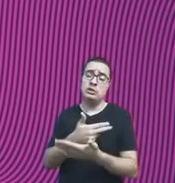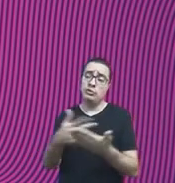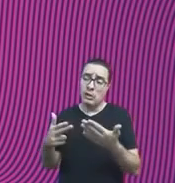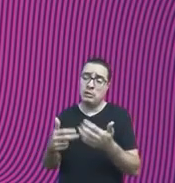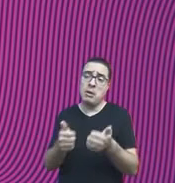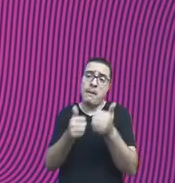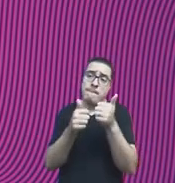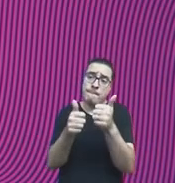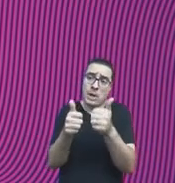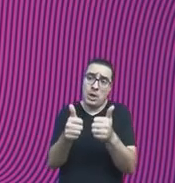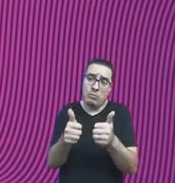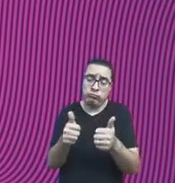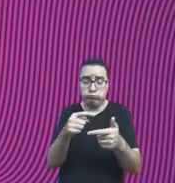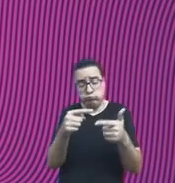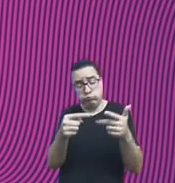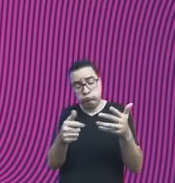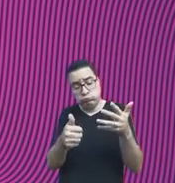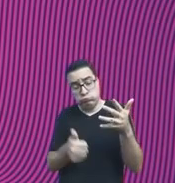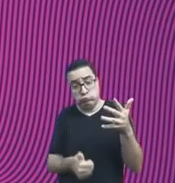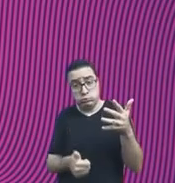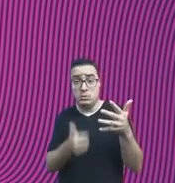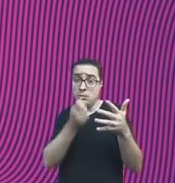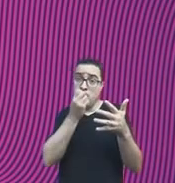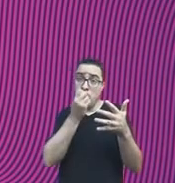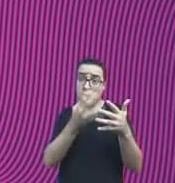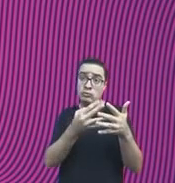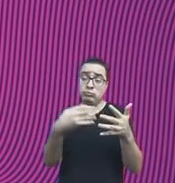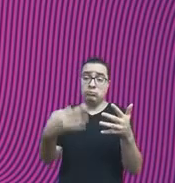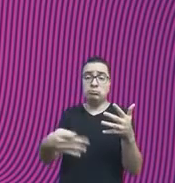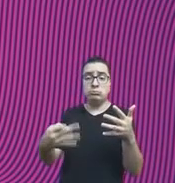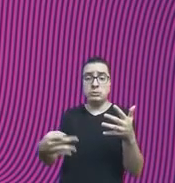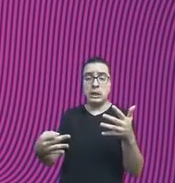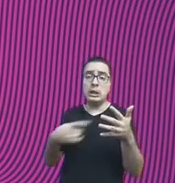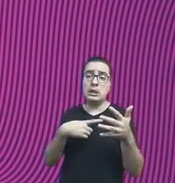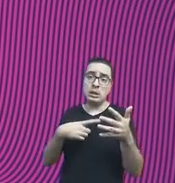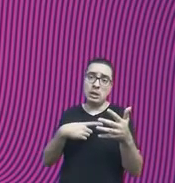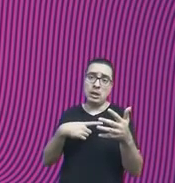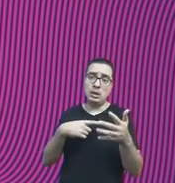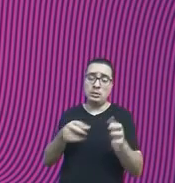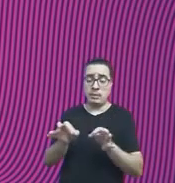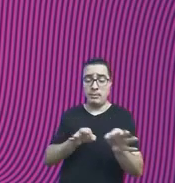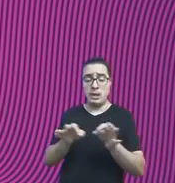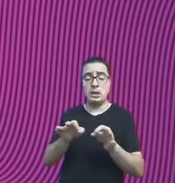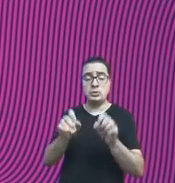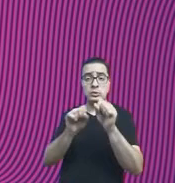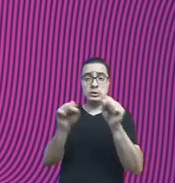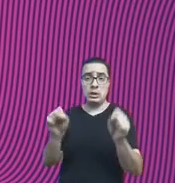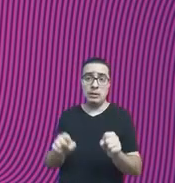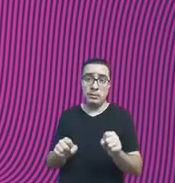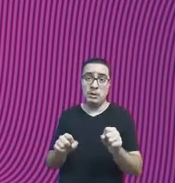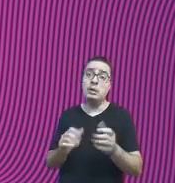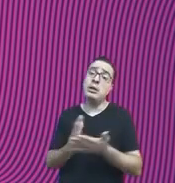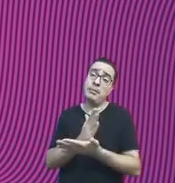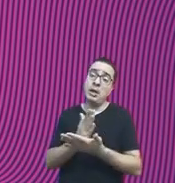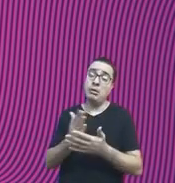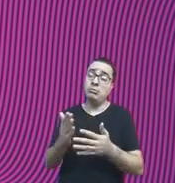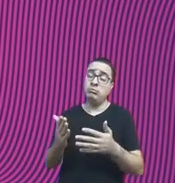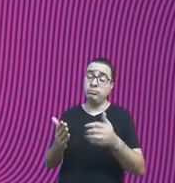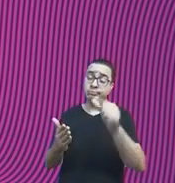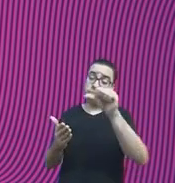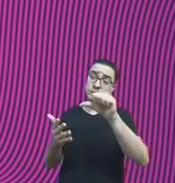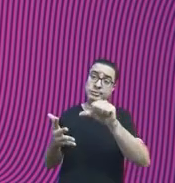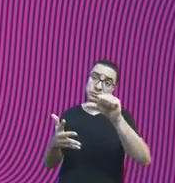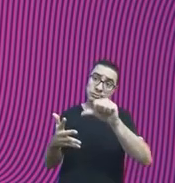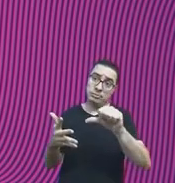de mais assertividade na condução desse sistema, com pontos negativos também, né? Esse poder muito